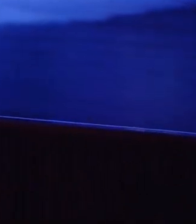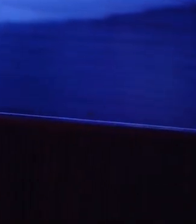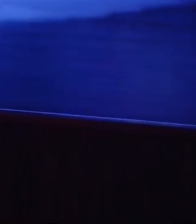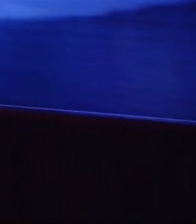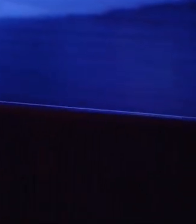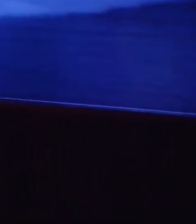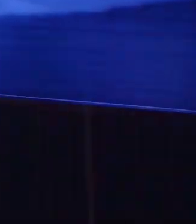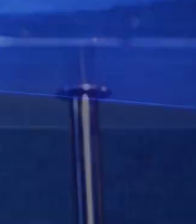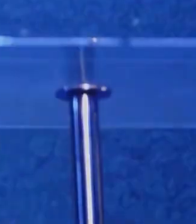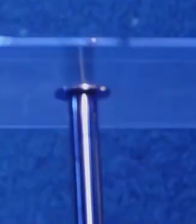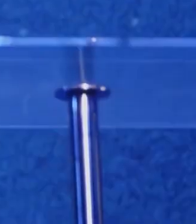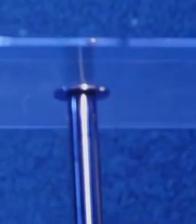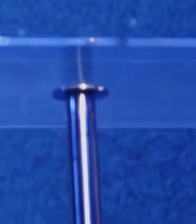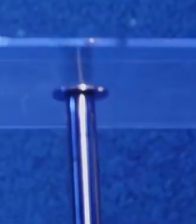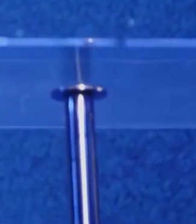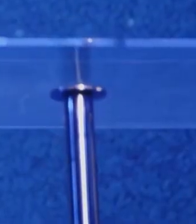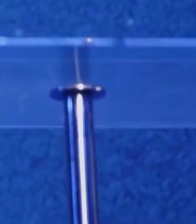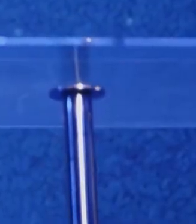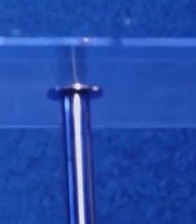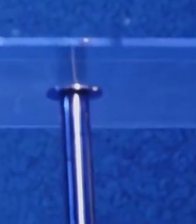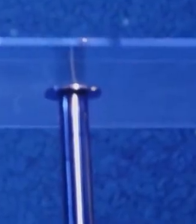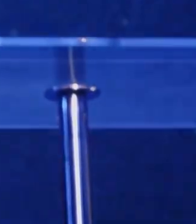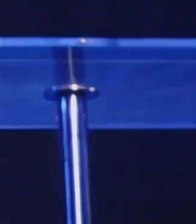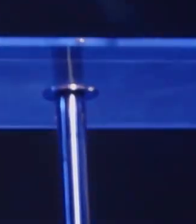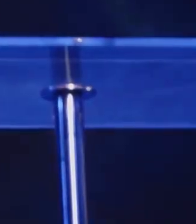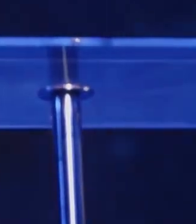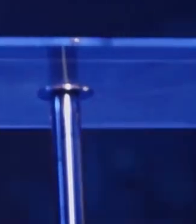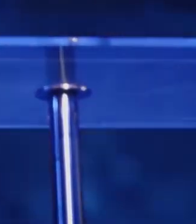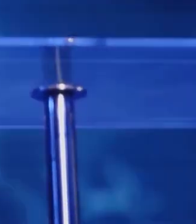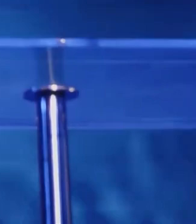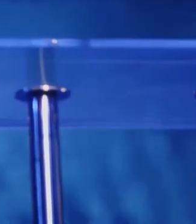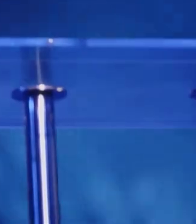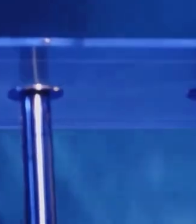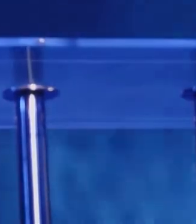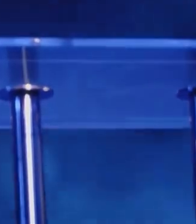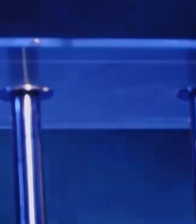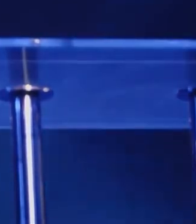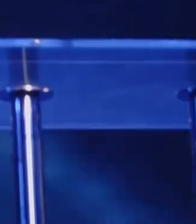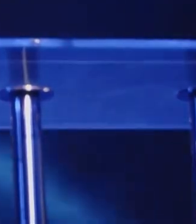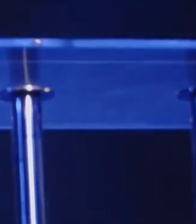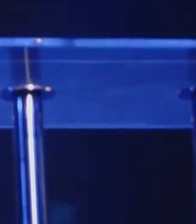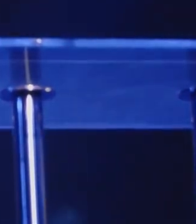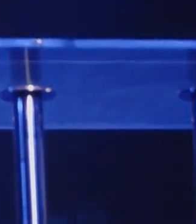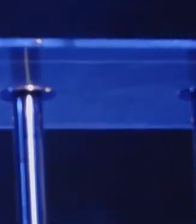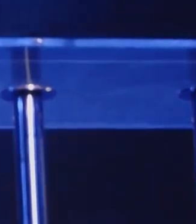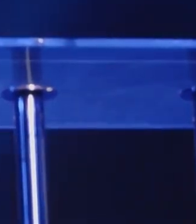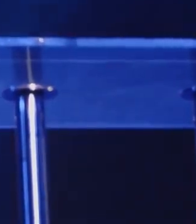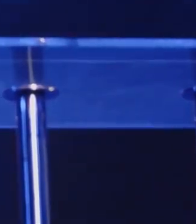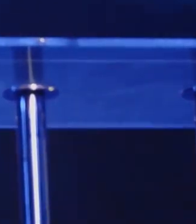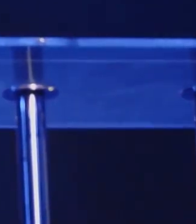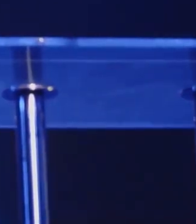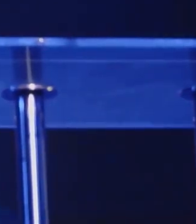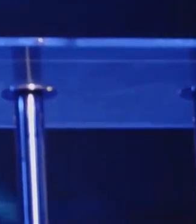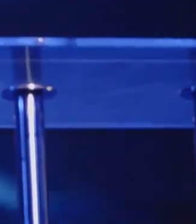Quem Sou Eu para que o grande rei Me receba